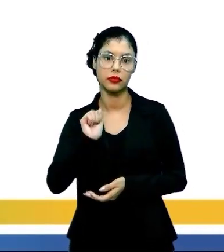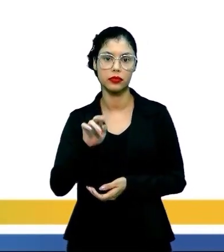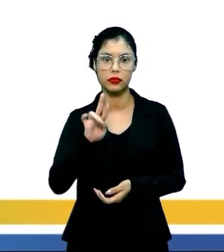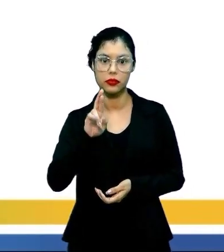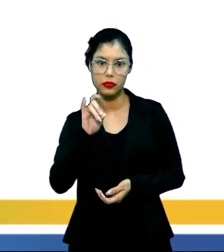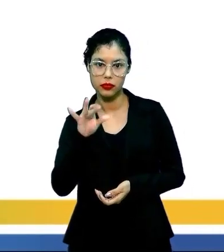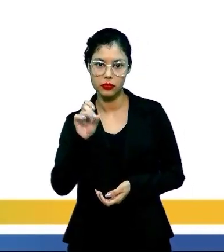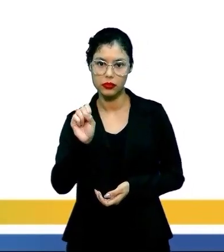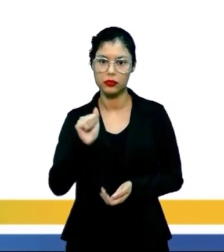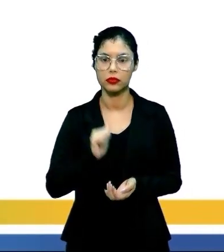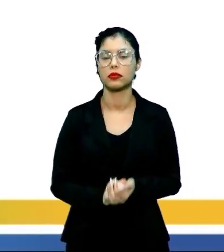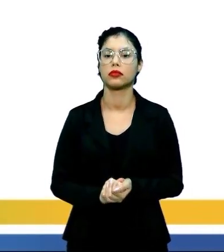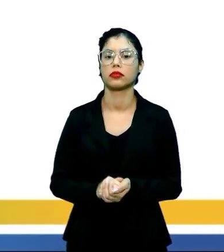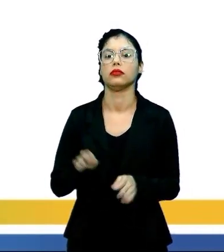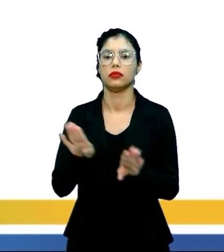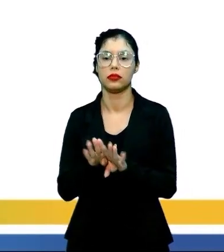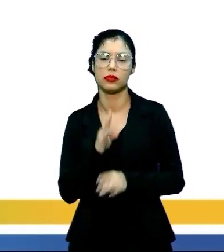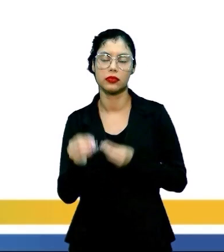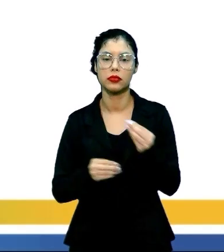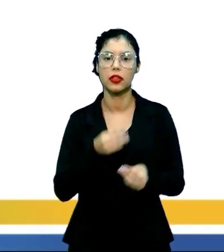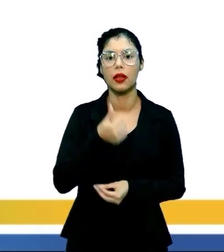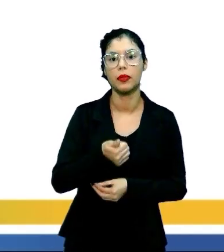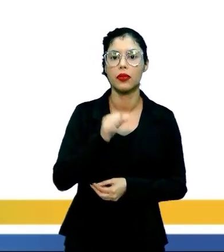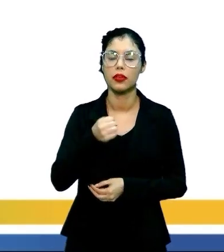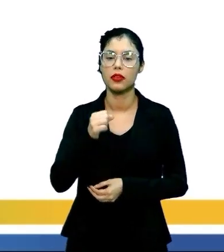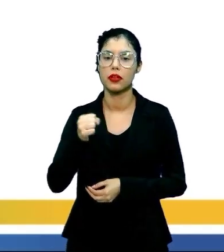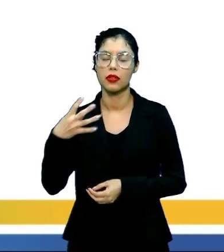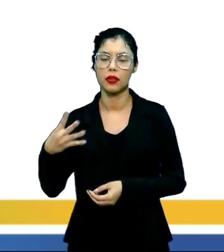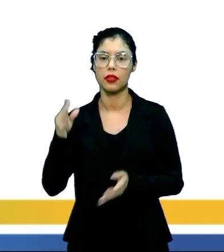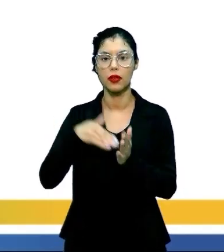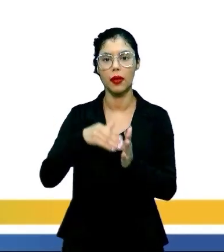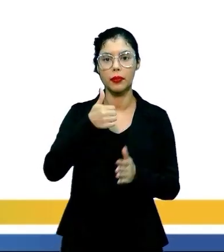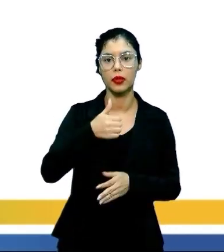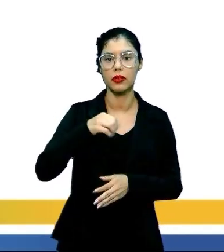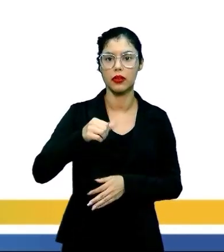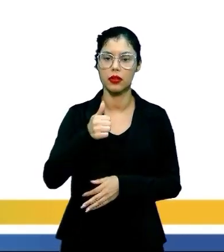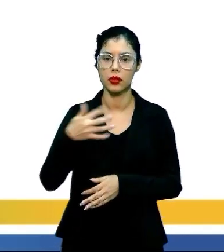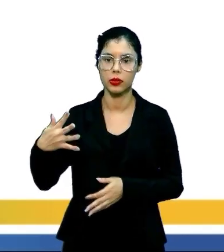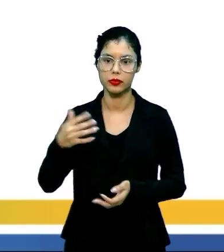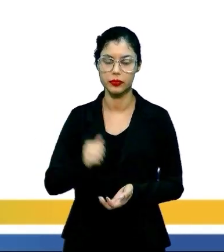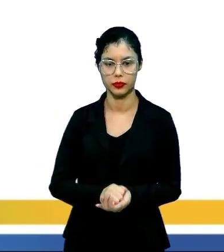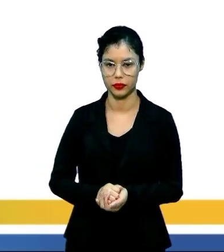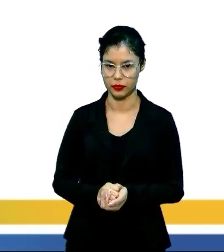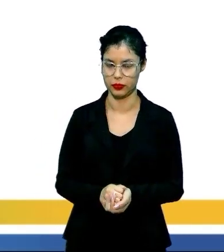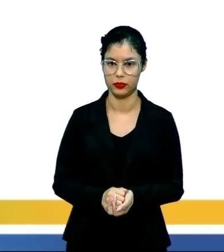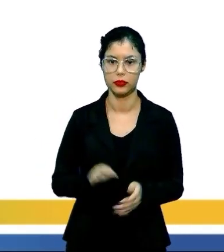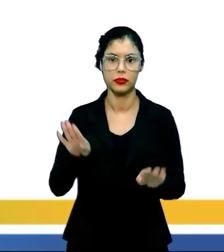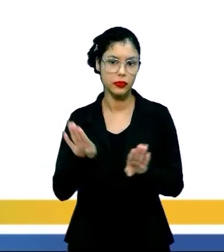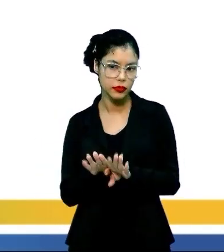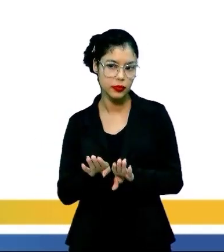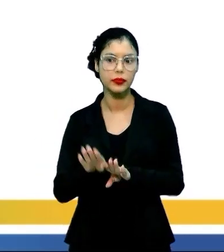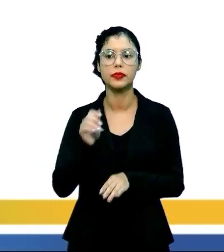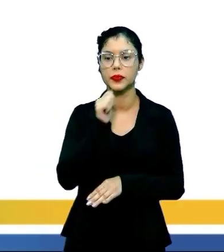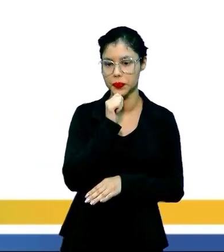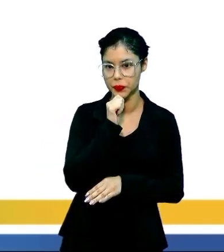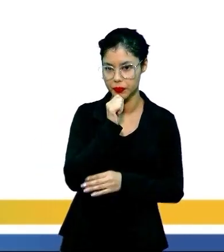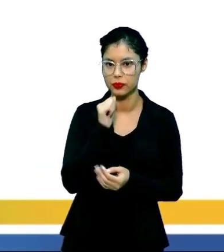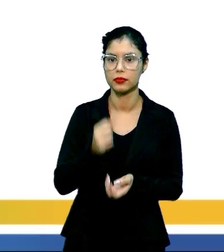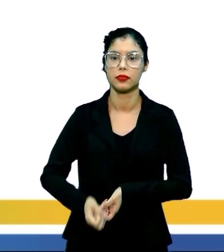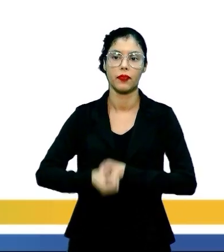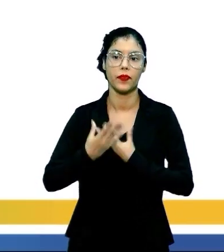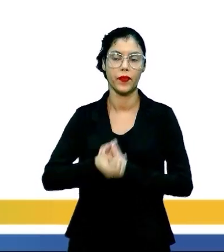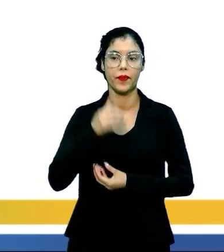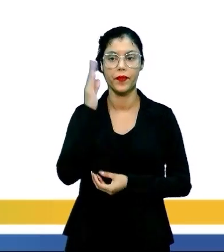Augusto dos Anjos, aí datado de 1884 a 1914. Ele foi um dos grandes